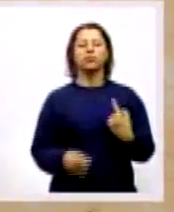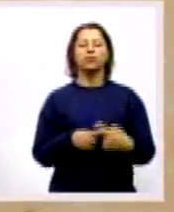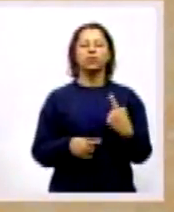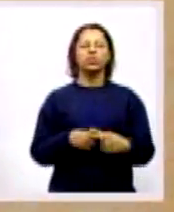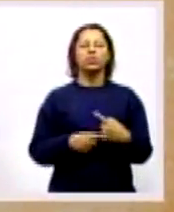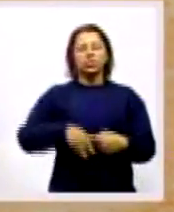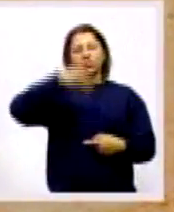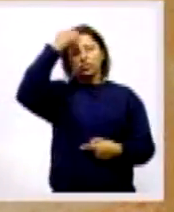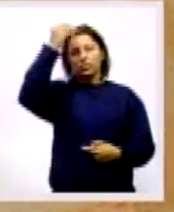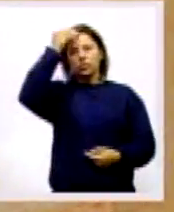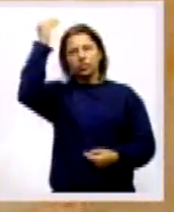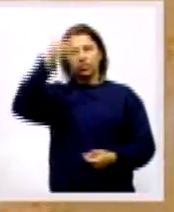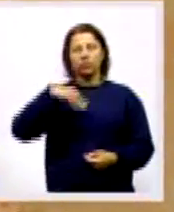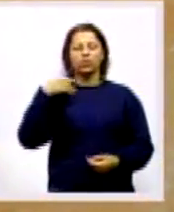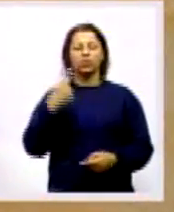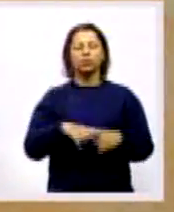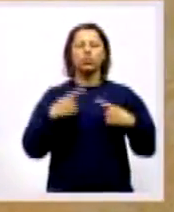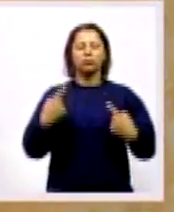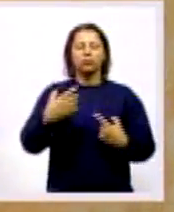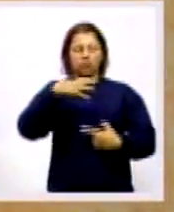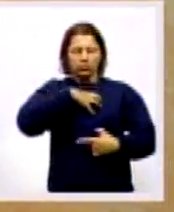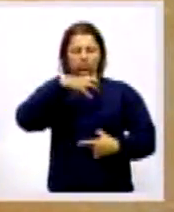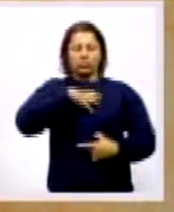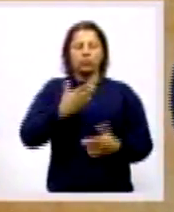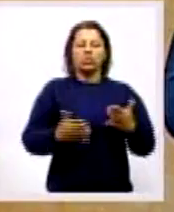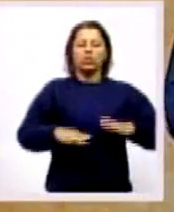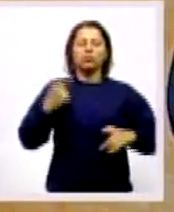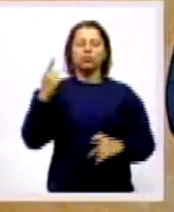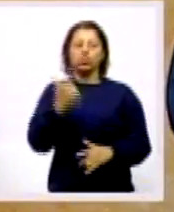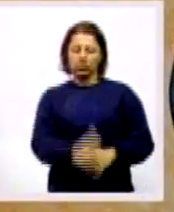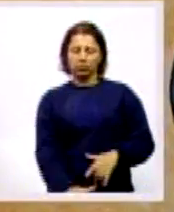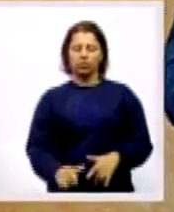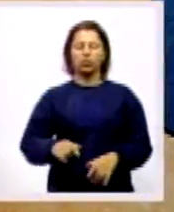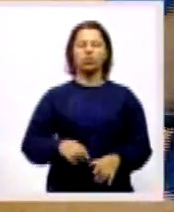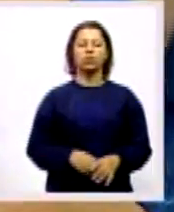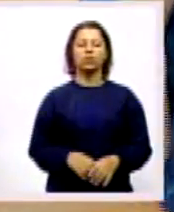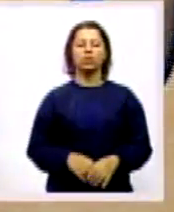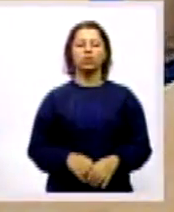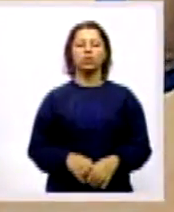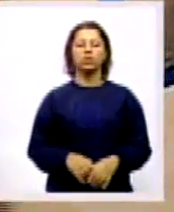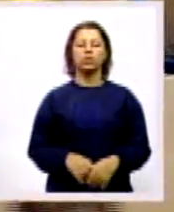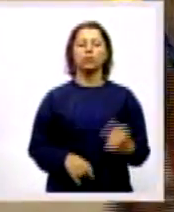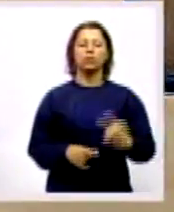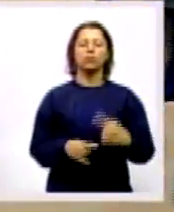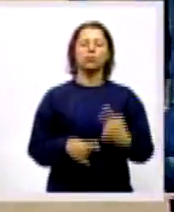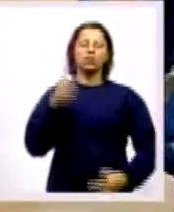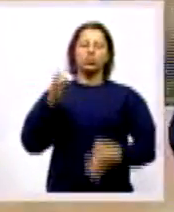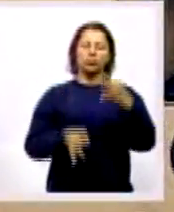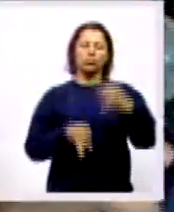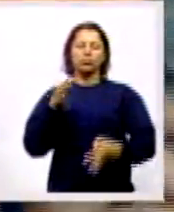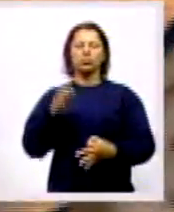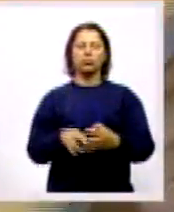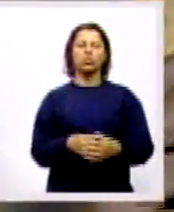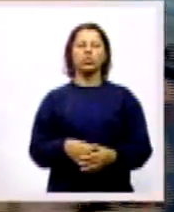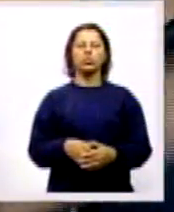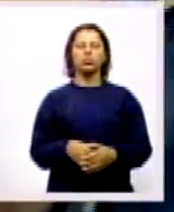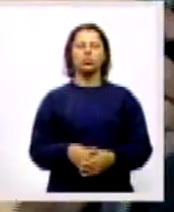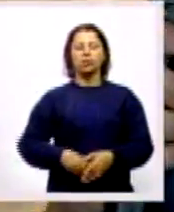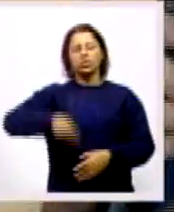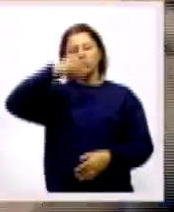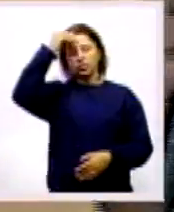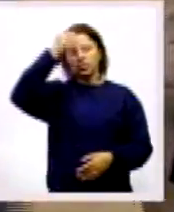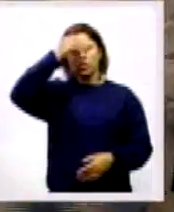está dentro de nós, mas a postura do pagão muitas vezes pode continuar. Ter sido julgado nas águas do batismo não